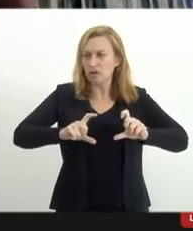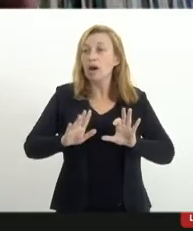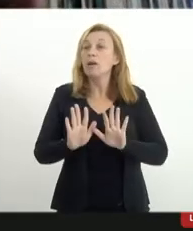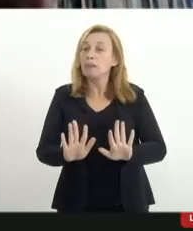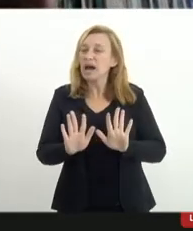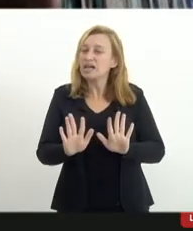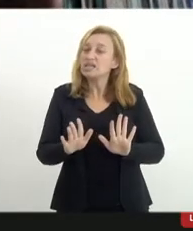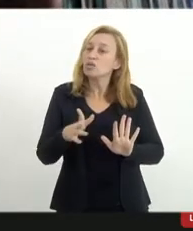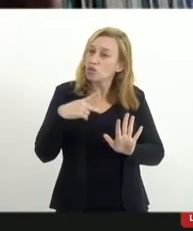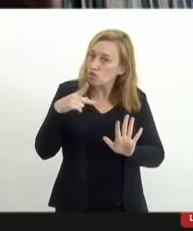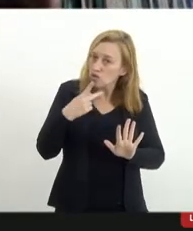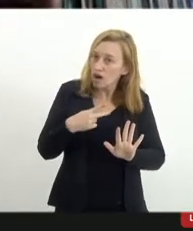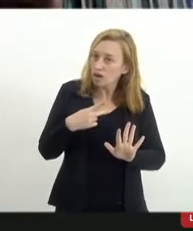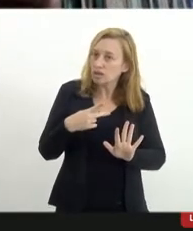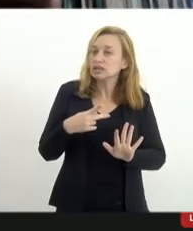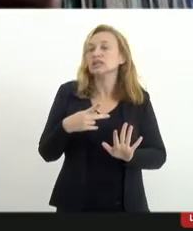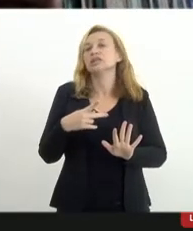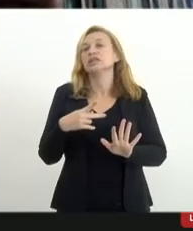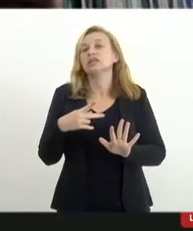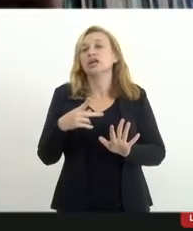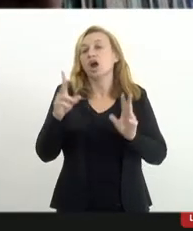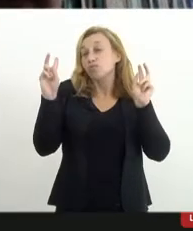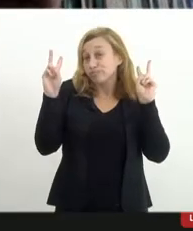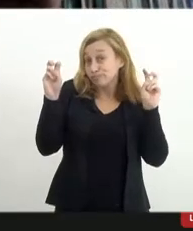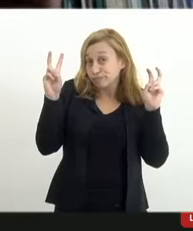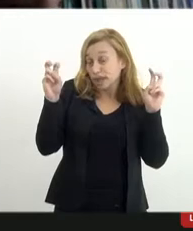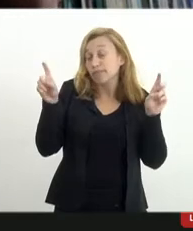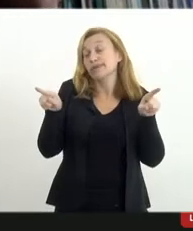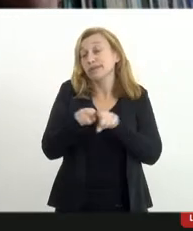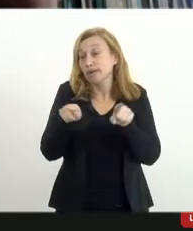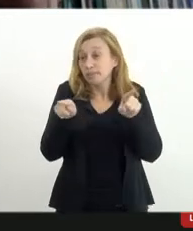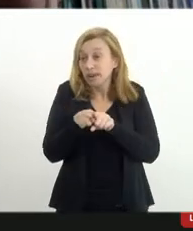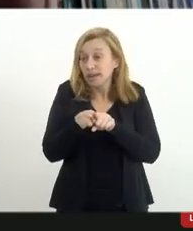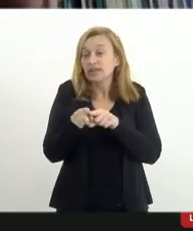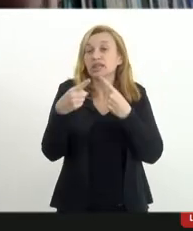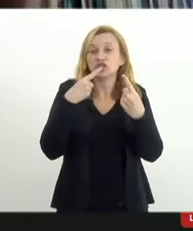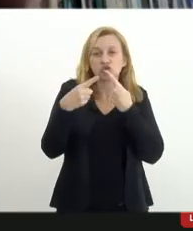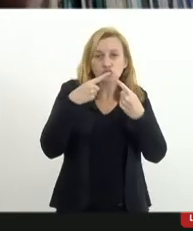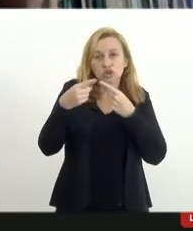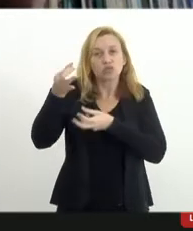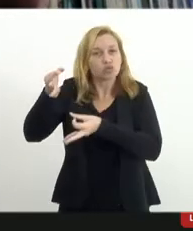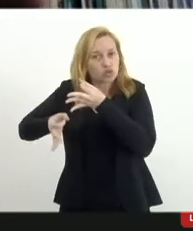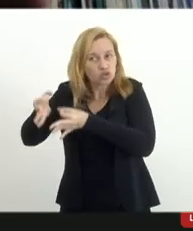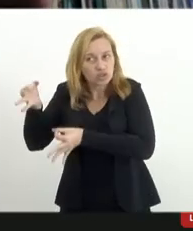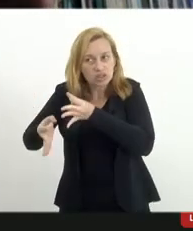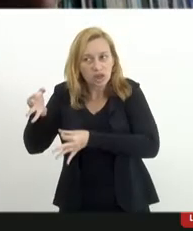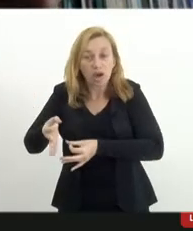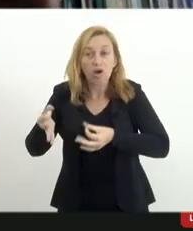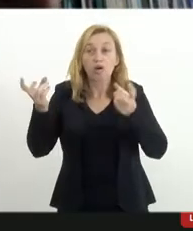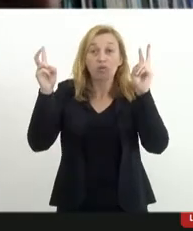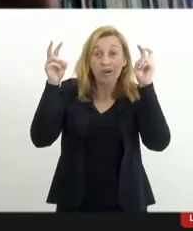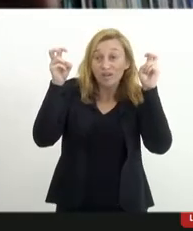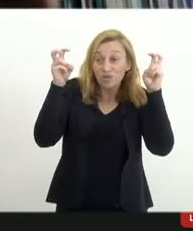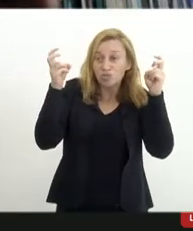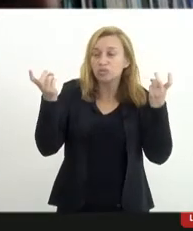Mas isso é o que eu digo, assim, ainda está, esse é um tema que está também em discussão judicial, é uma tese